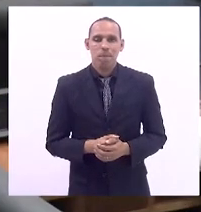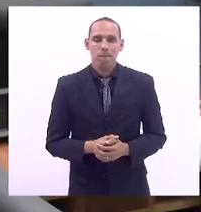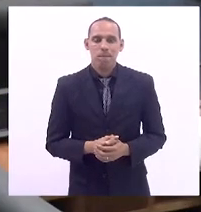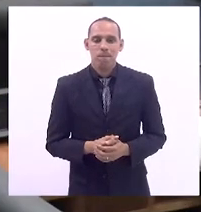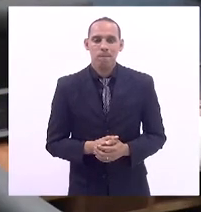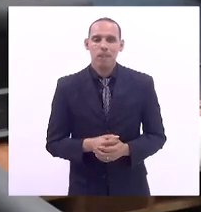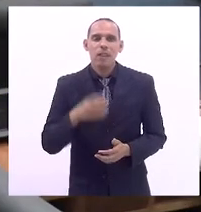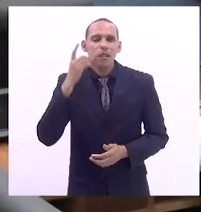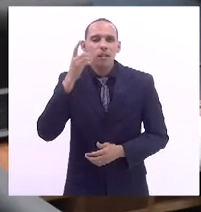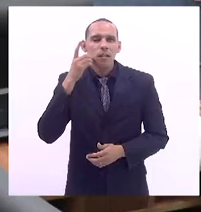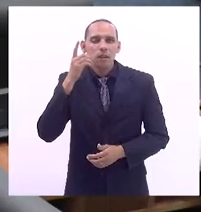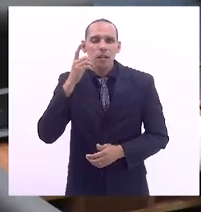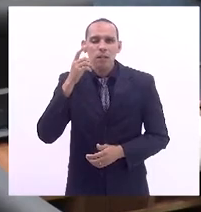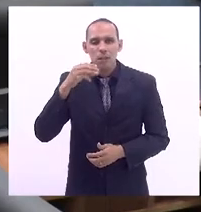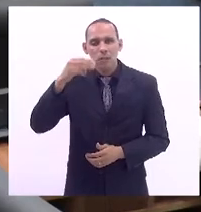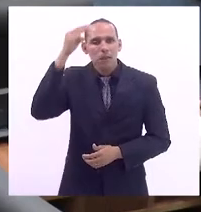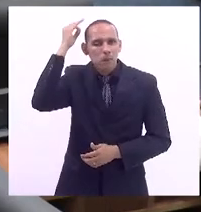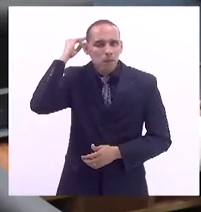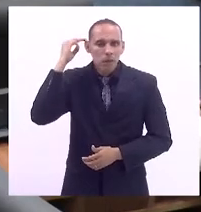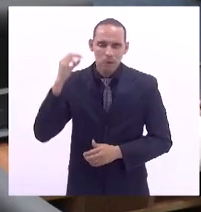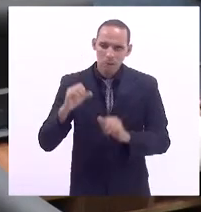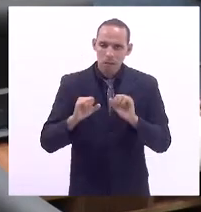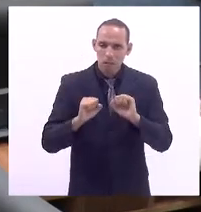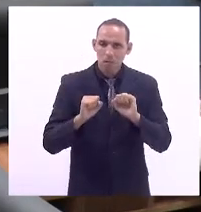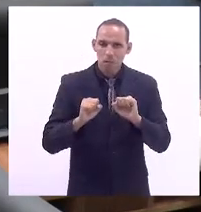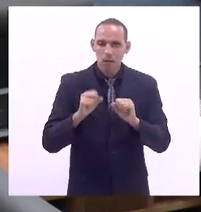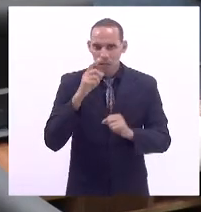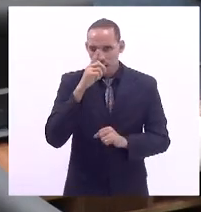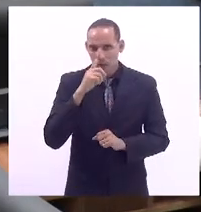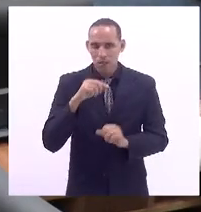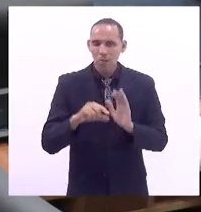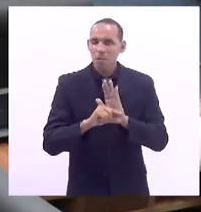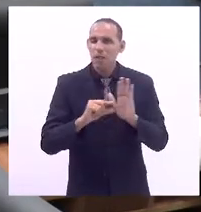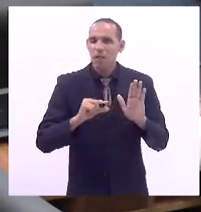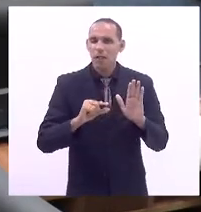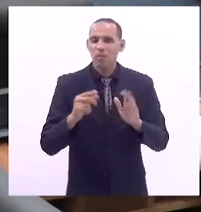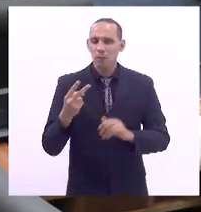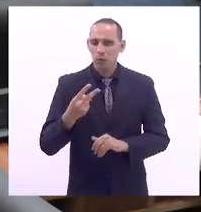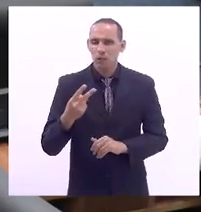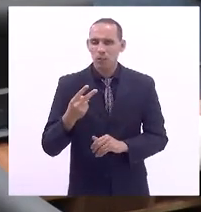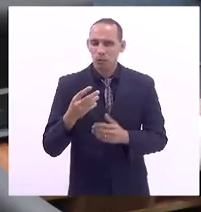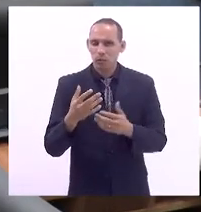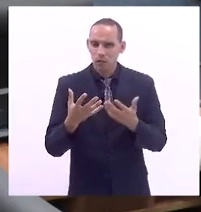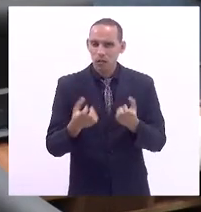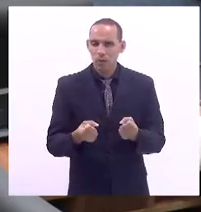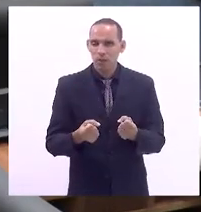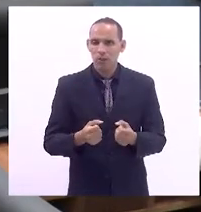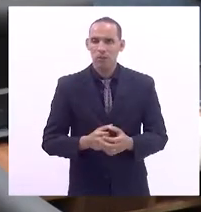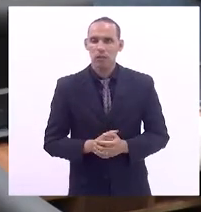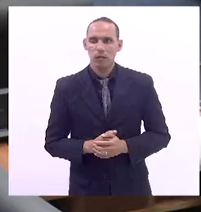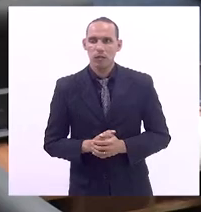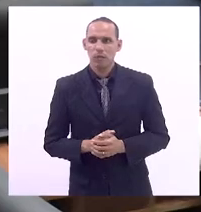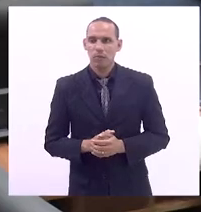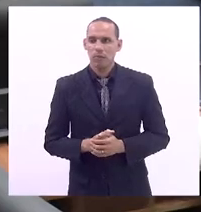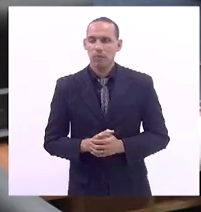o deputado Márcio acho que você vença poder acolher o parafuso o segundo